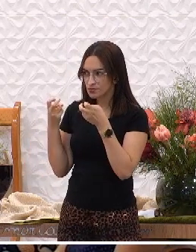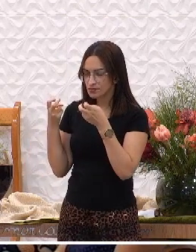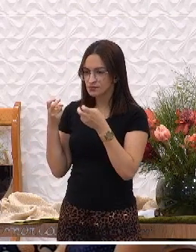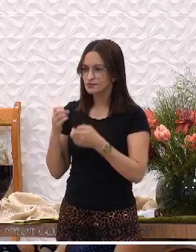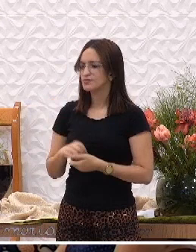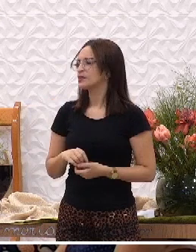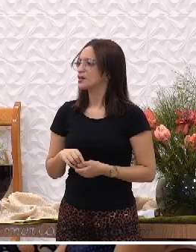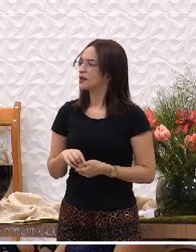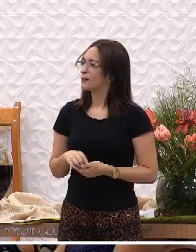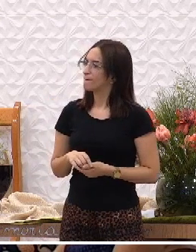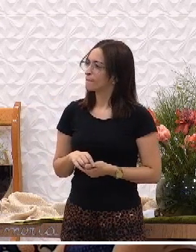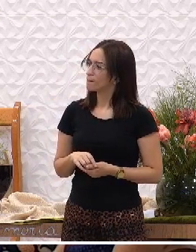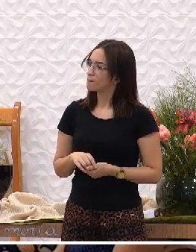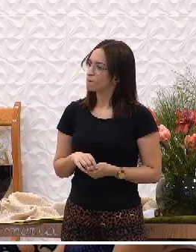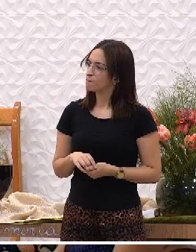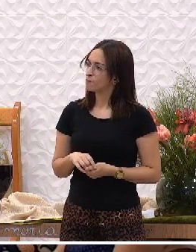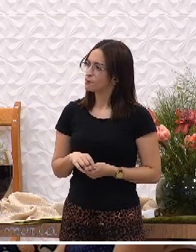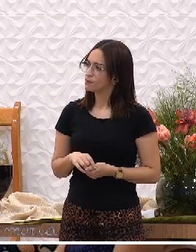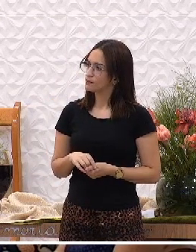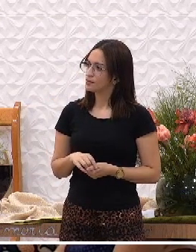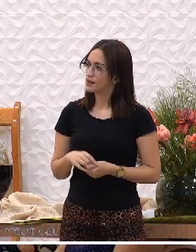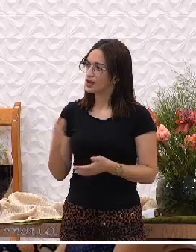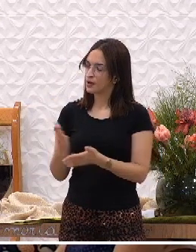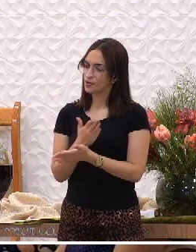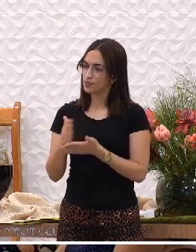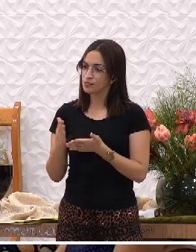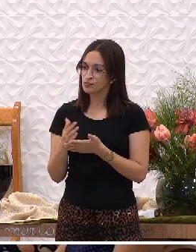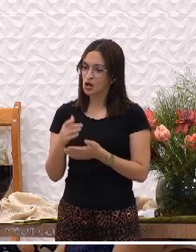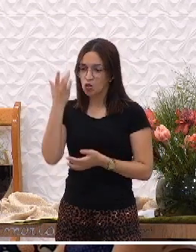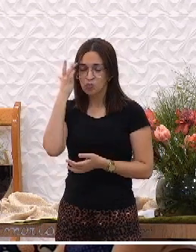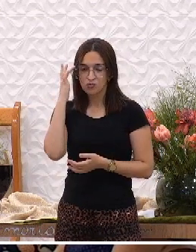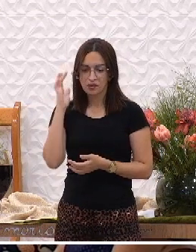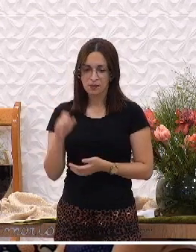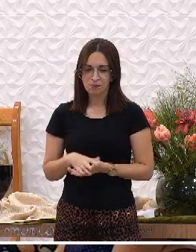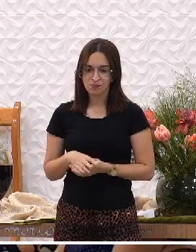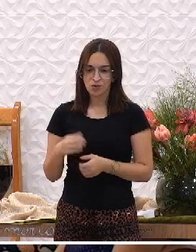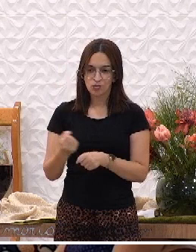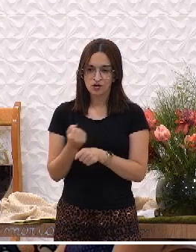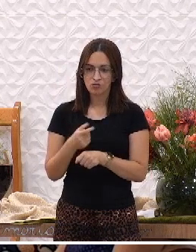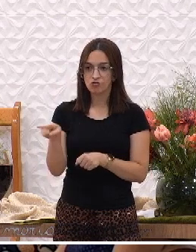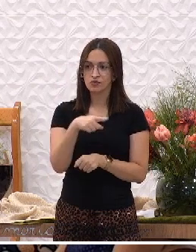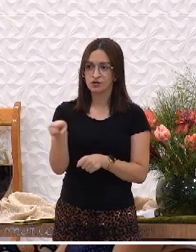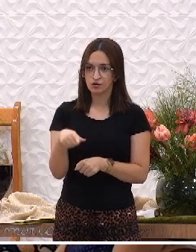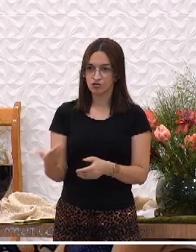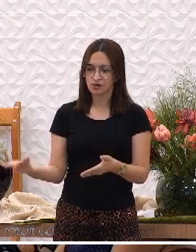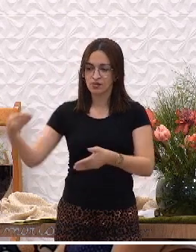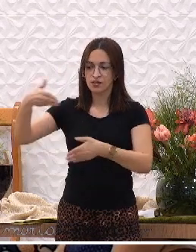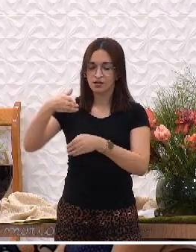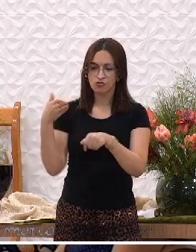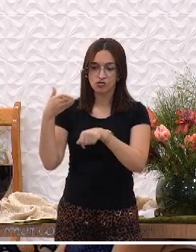você não sei quanto tempo alguns estão na igreja presbiteriana, mas às vezes, por exemplo, a igreja presbiteriana se junta e